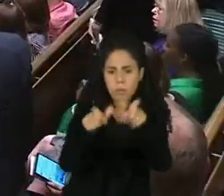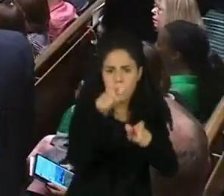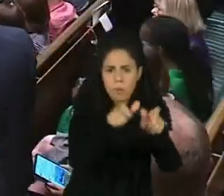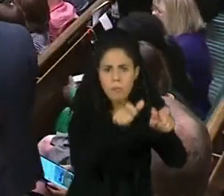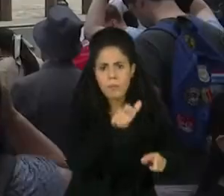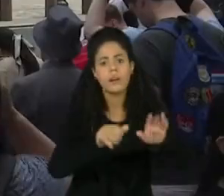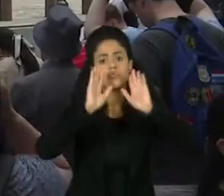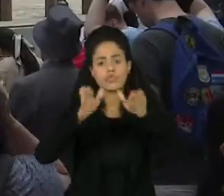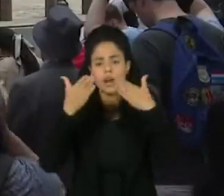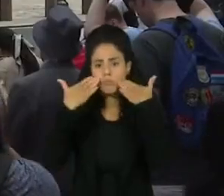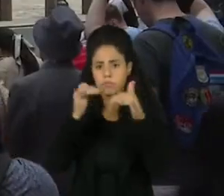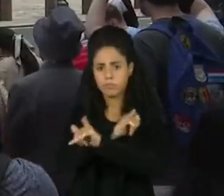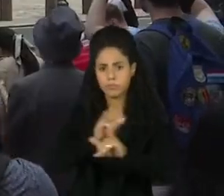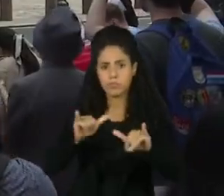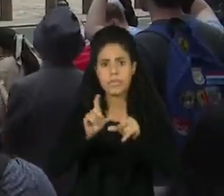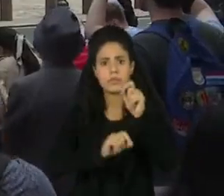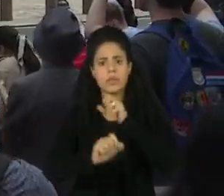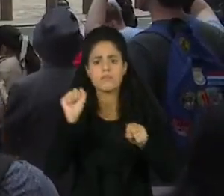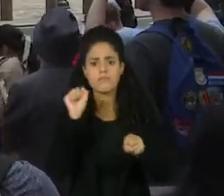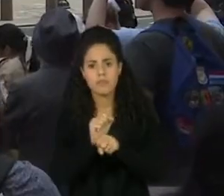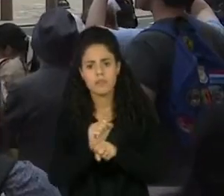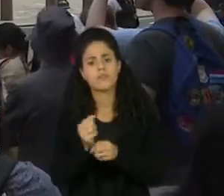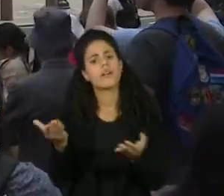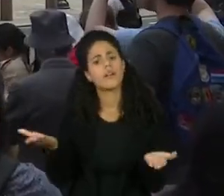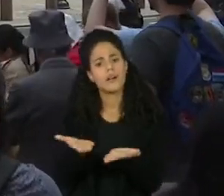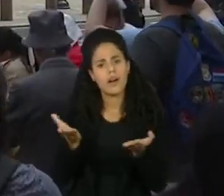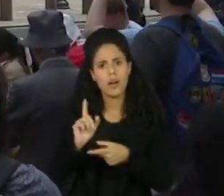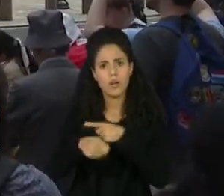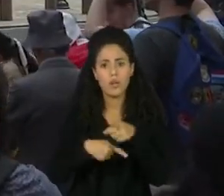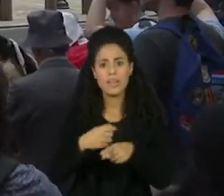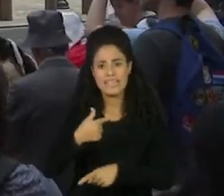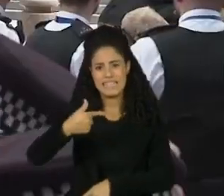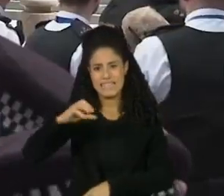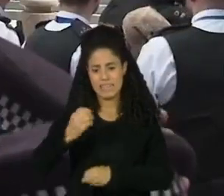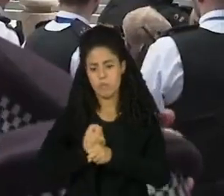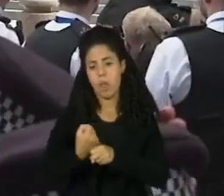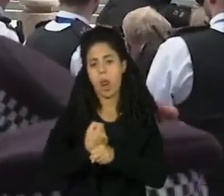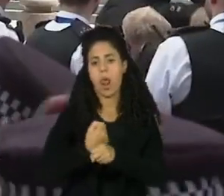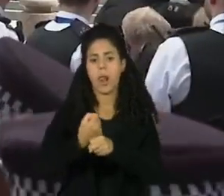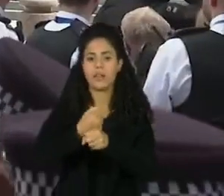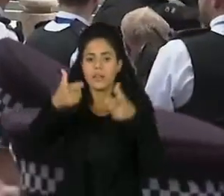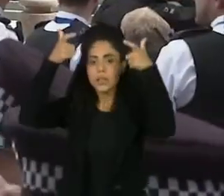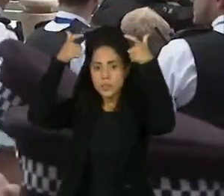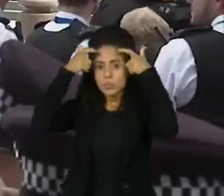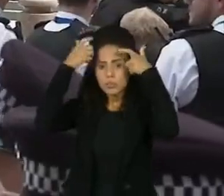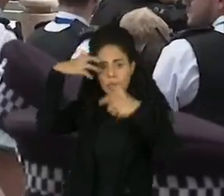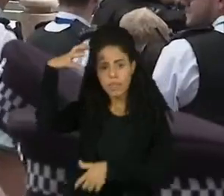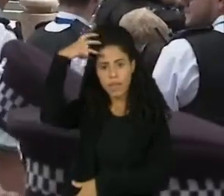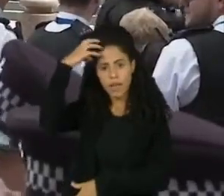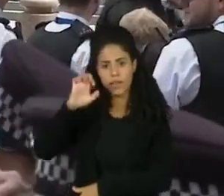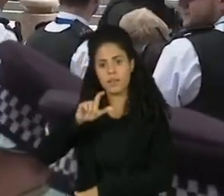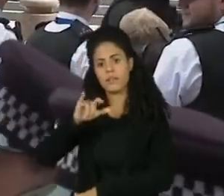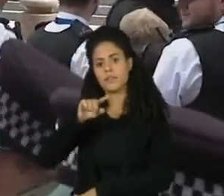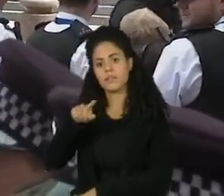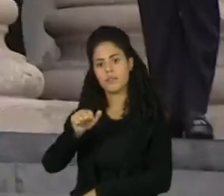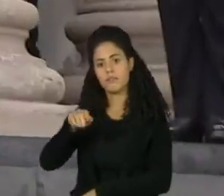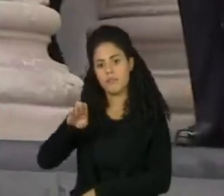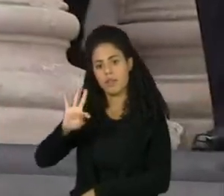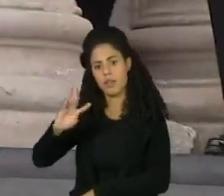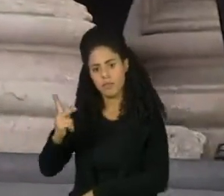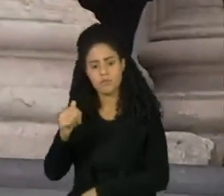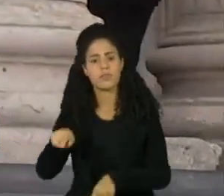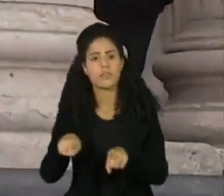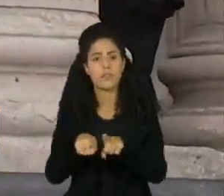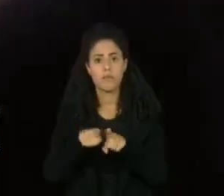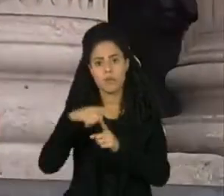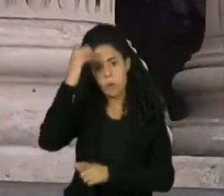manifestado publicamente. Eles esperavam só a passagem do jubileu de 70 anos da Rainha Elizabeth para não tirar o brilho das comemorações.